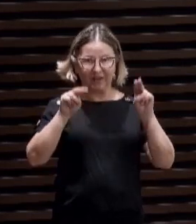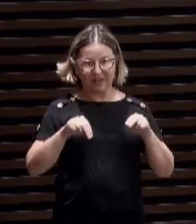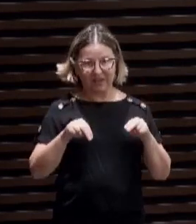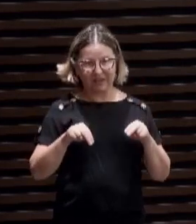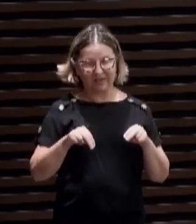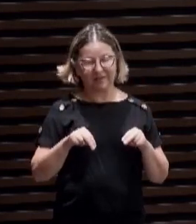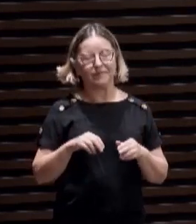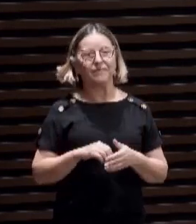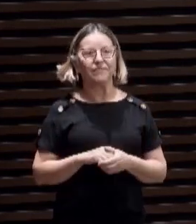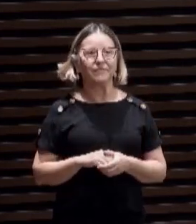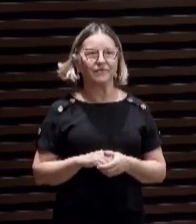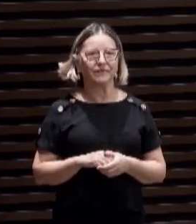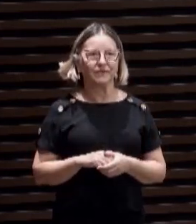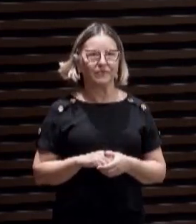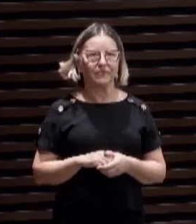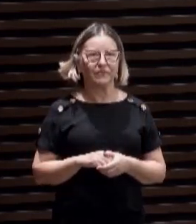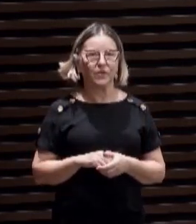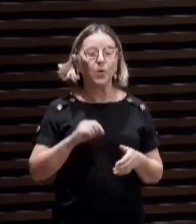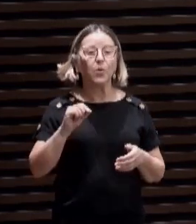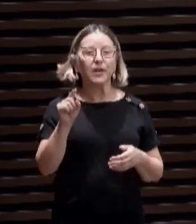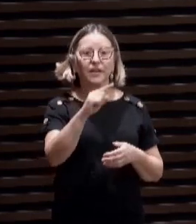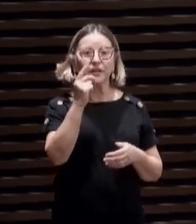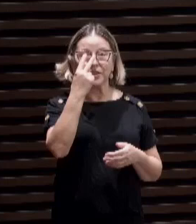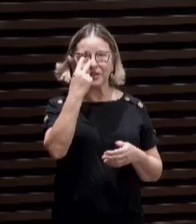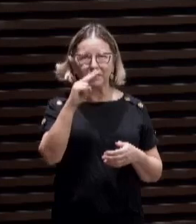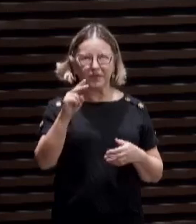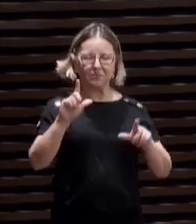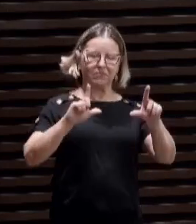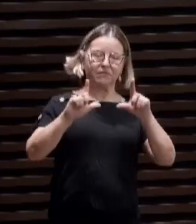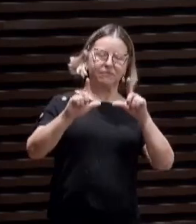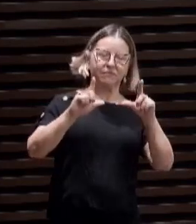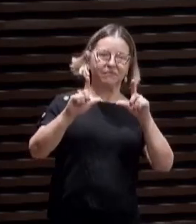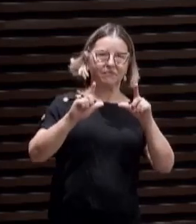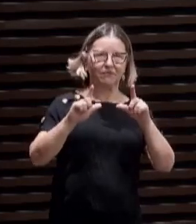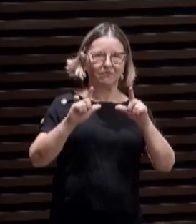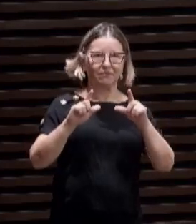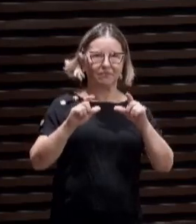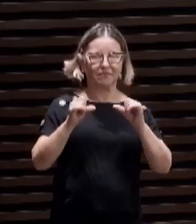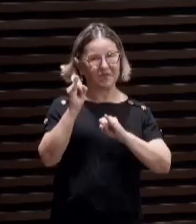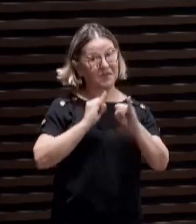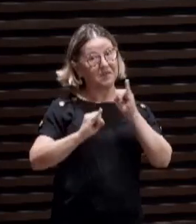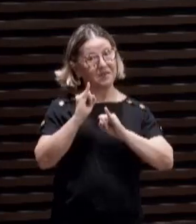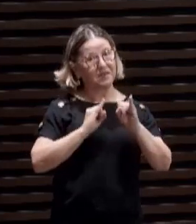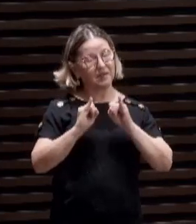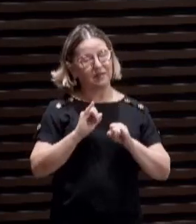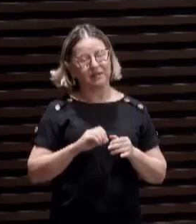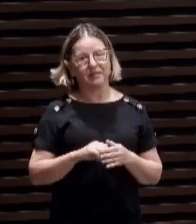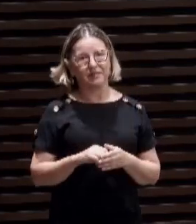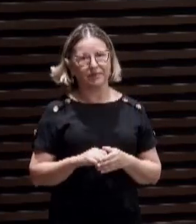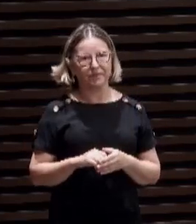que nós temos visto hoje nas mídias, nos canais que nós temos sempre à